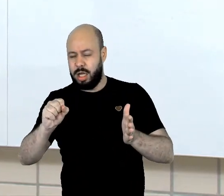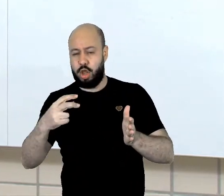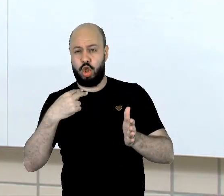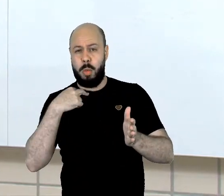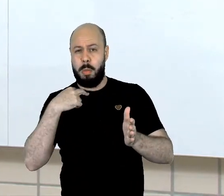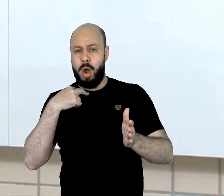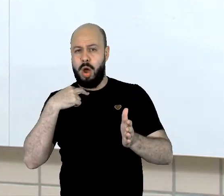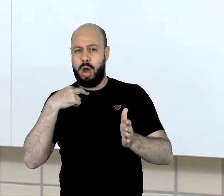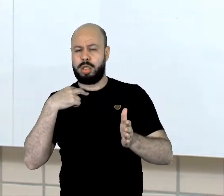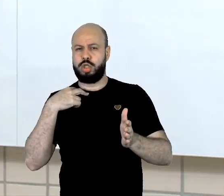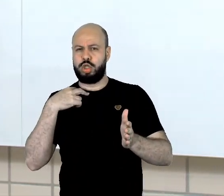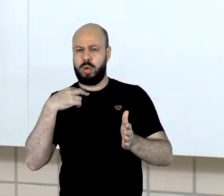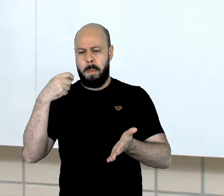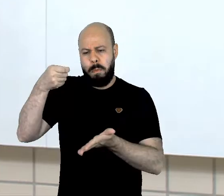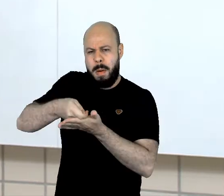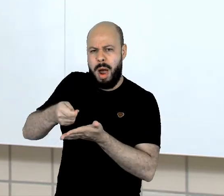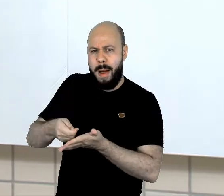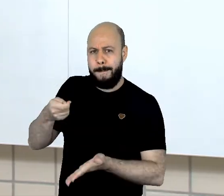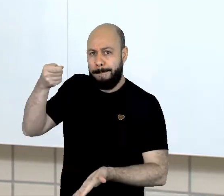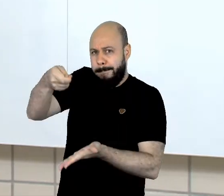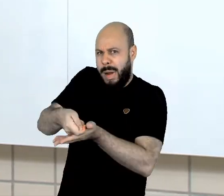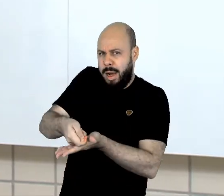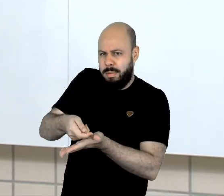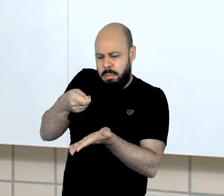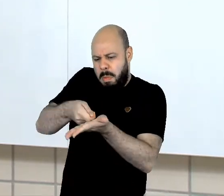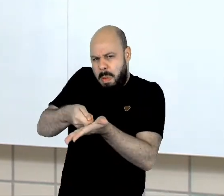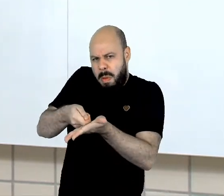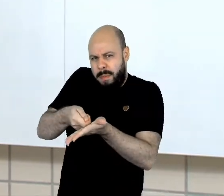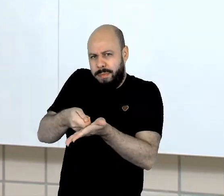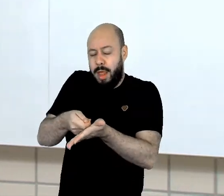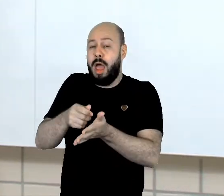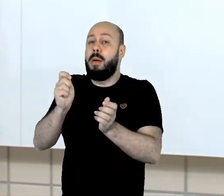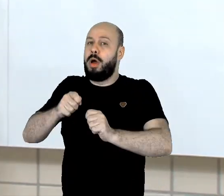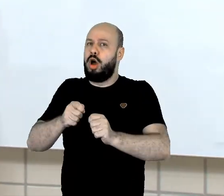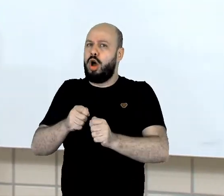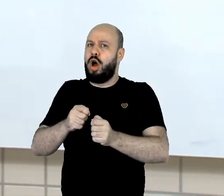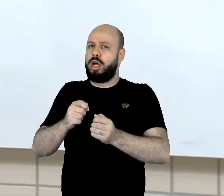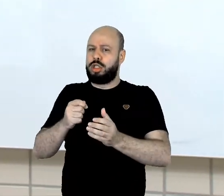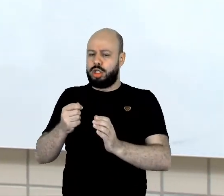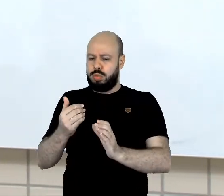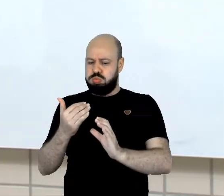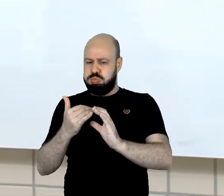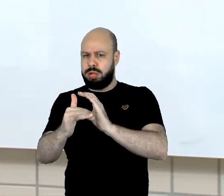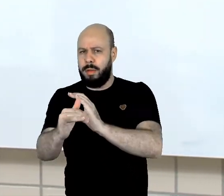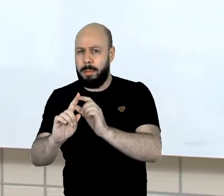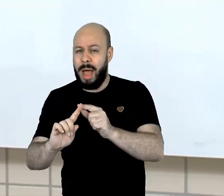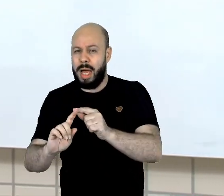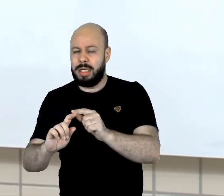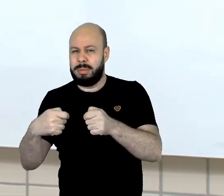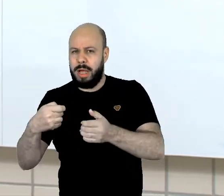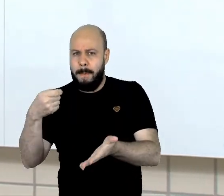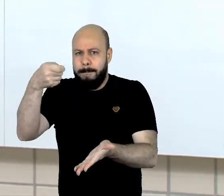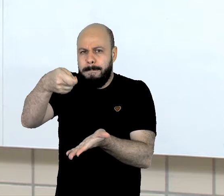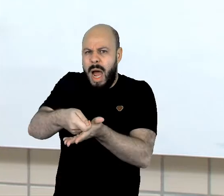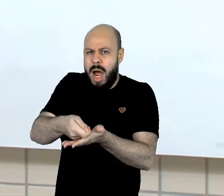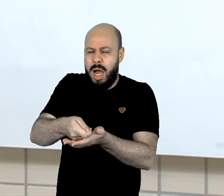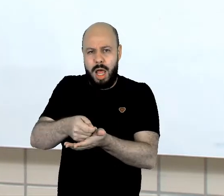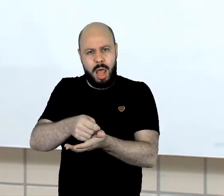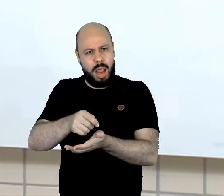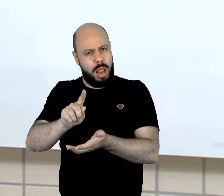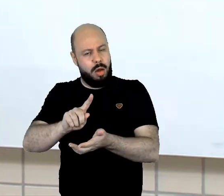ser cobradas ainda. Poderiam até chegar na casa deles, mas eles não precisavam pagar por causa de toda